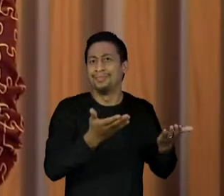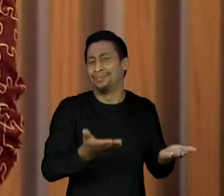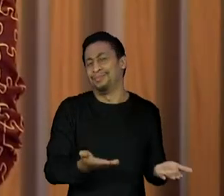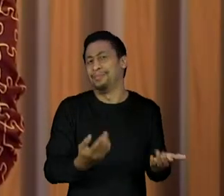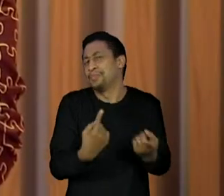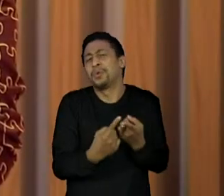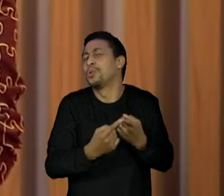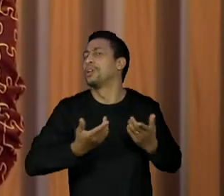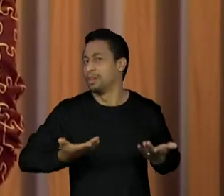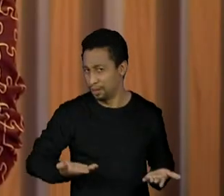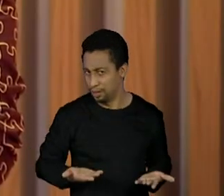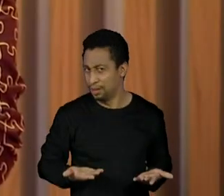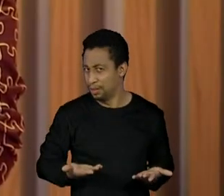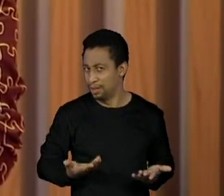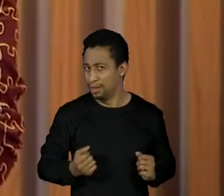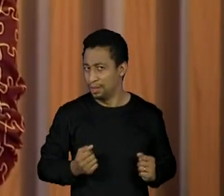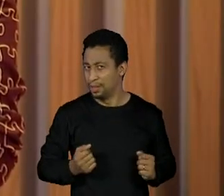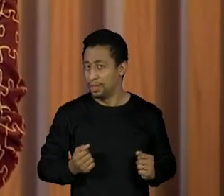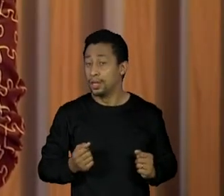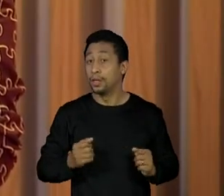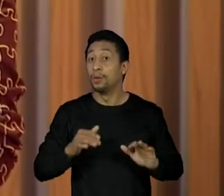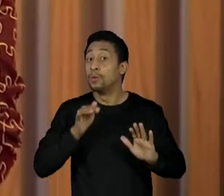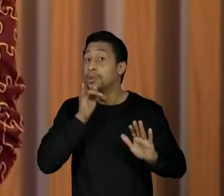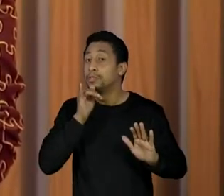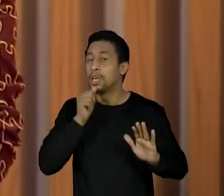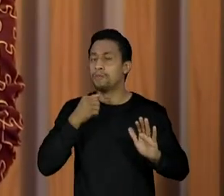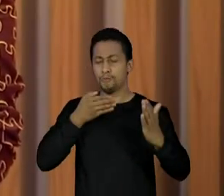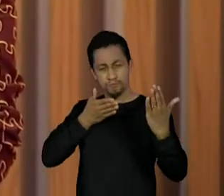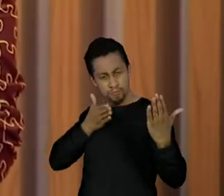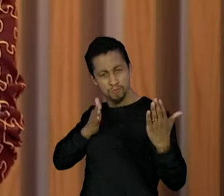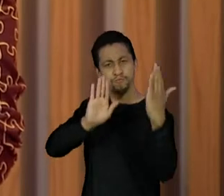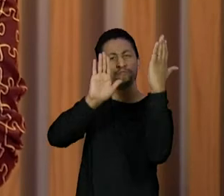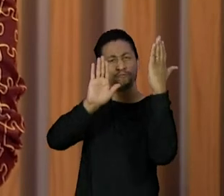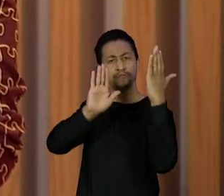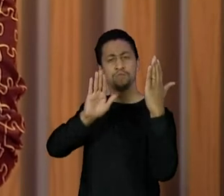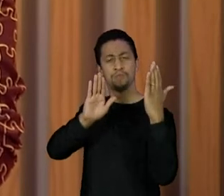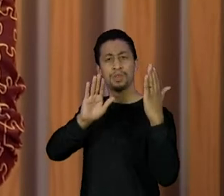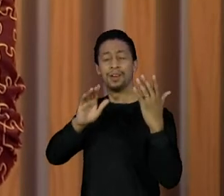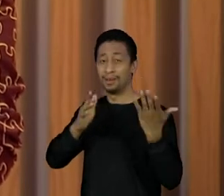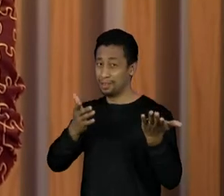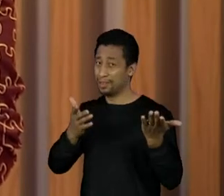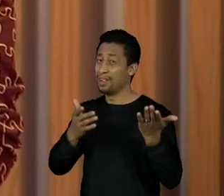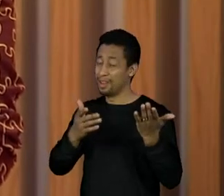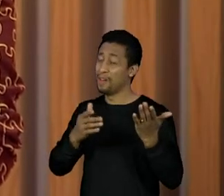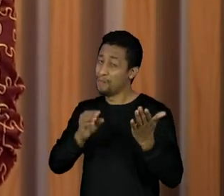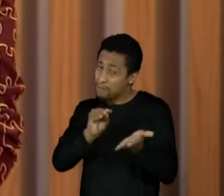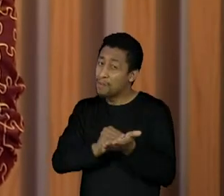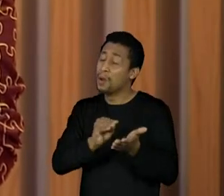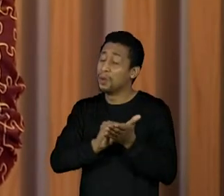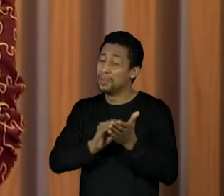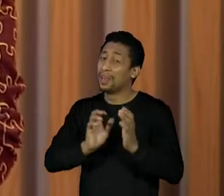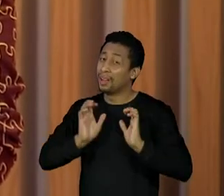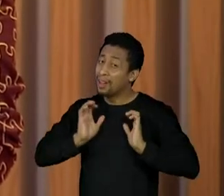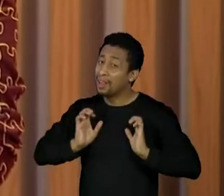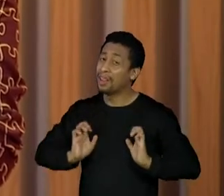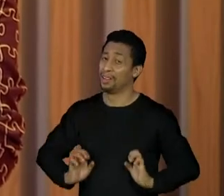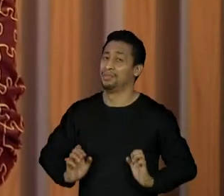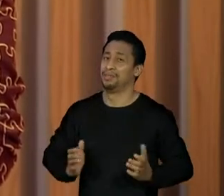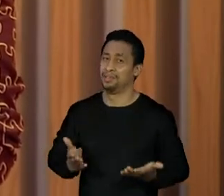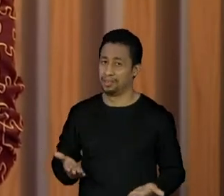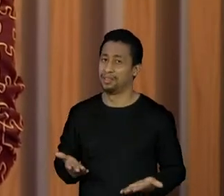vê esse tipo de afronta, e eu chamo de falta de ética,